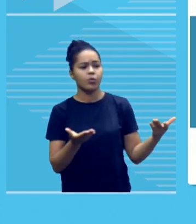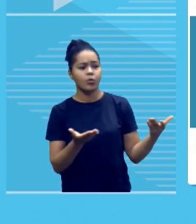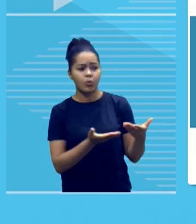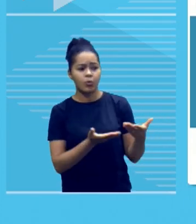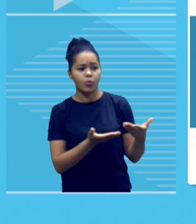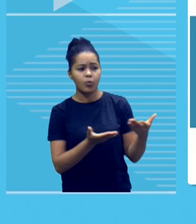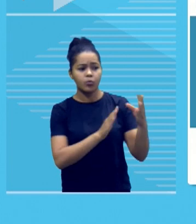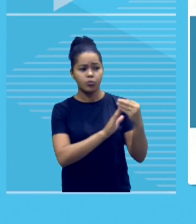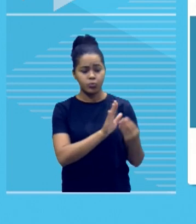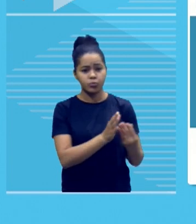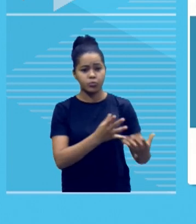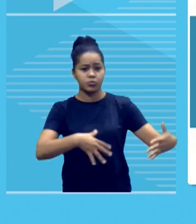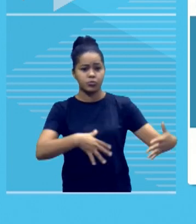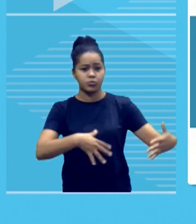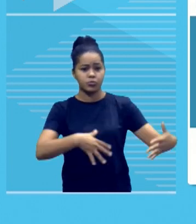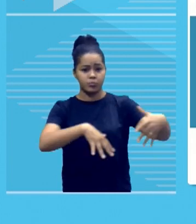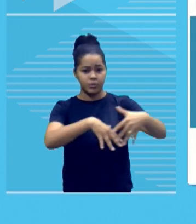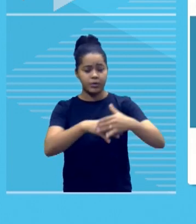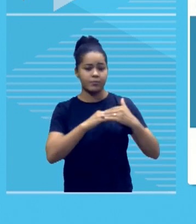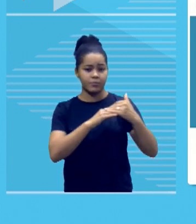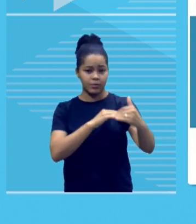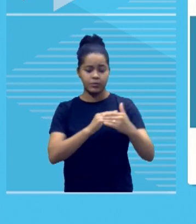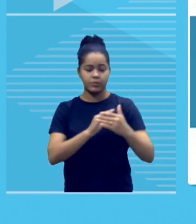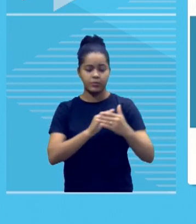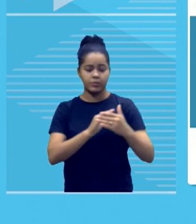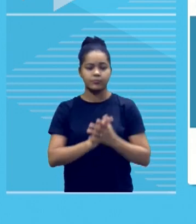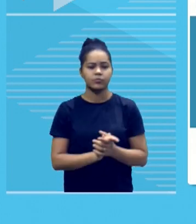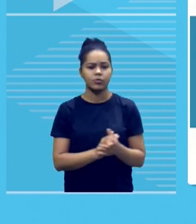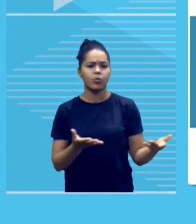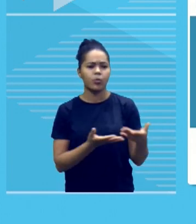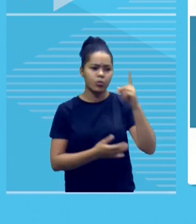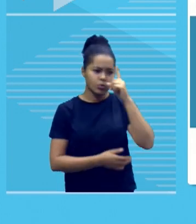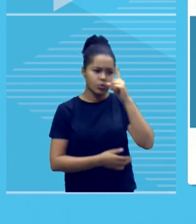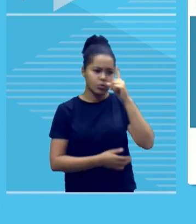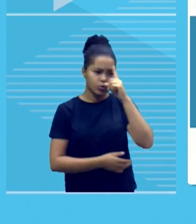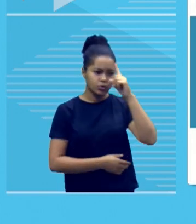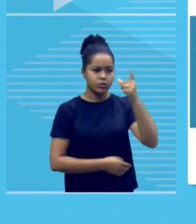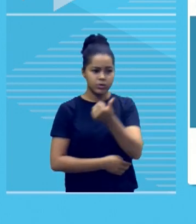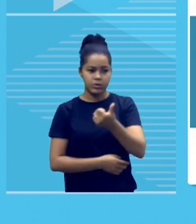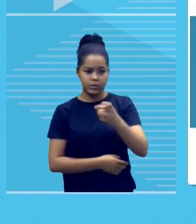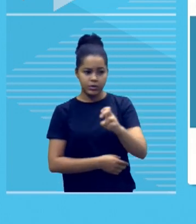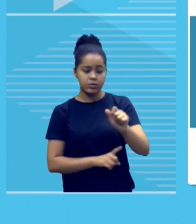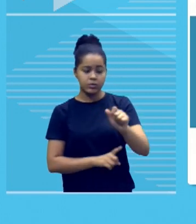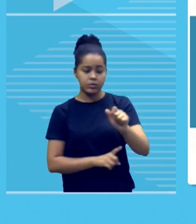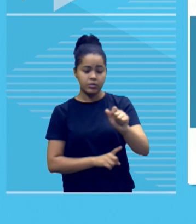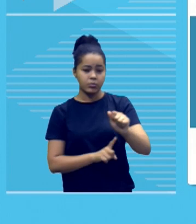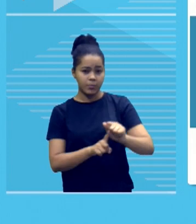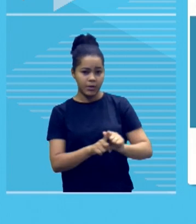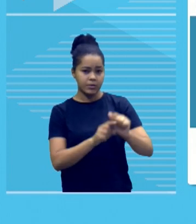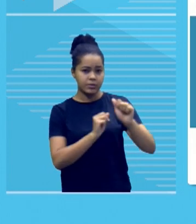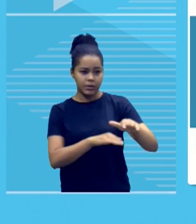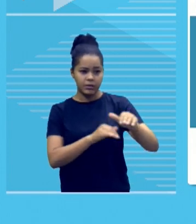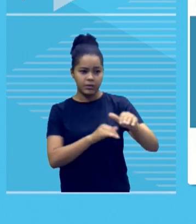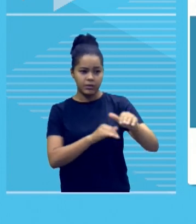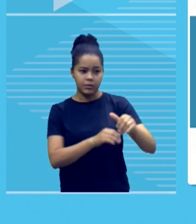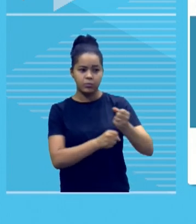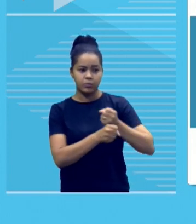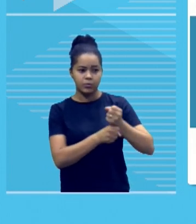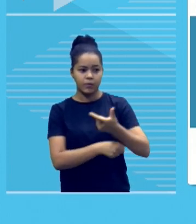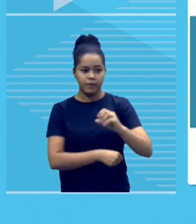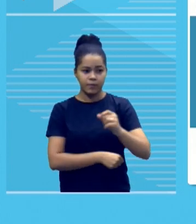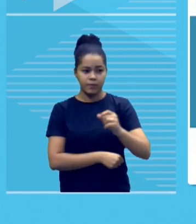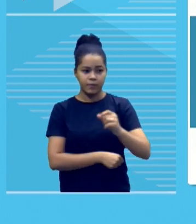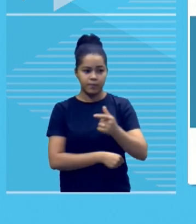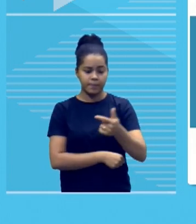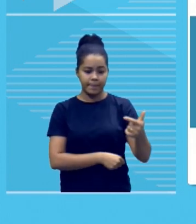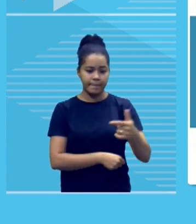e a data de hoje 15 de setembro 2002 22 Veja Bem pessoal ficou faltando somente